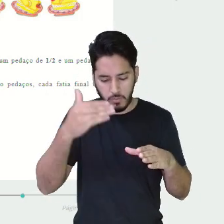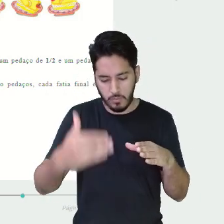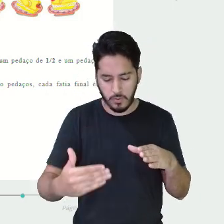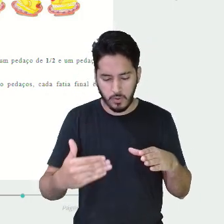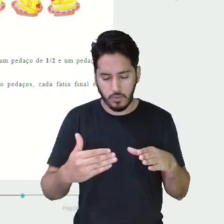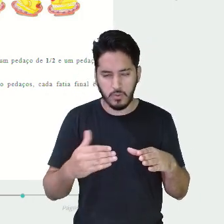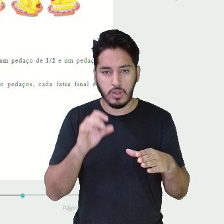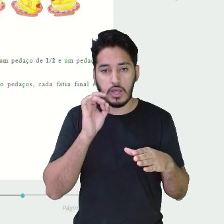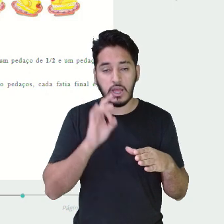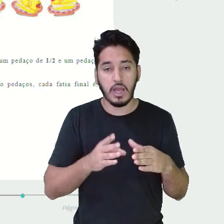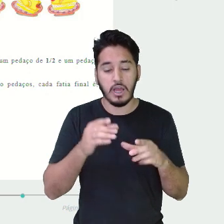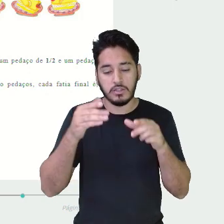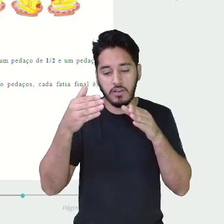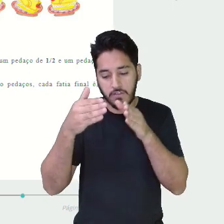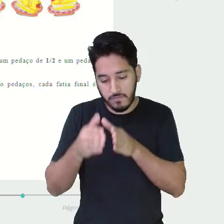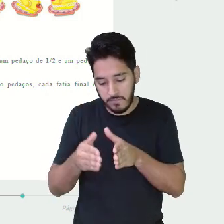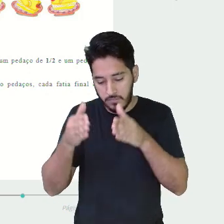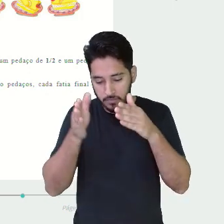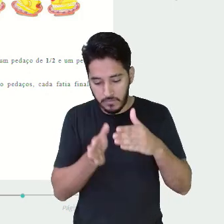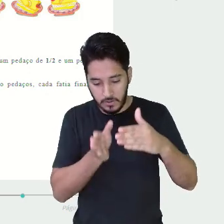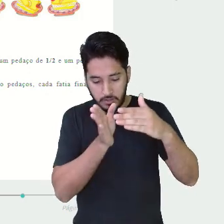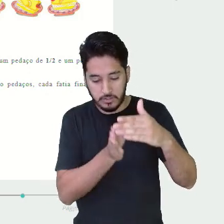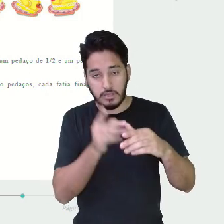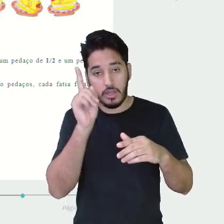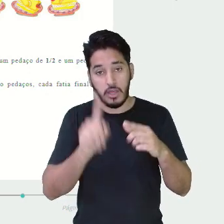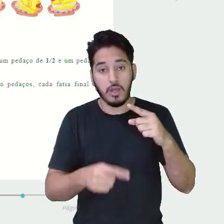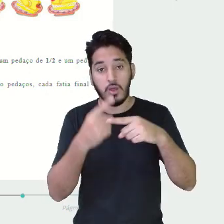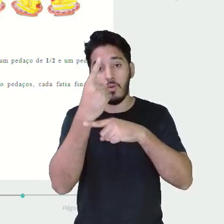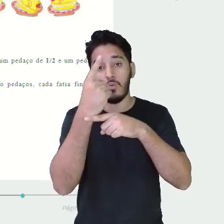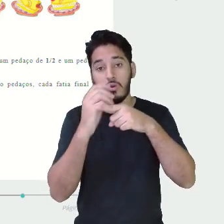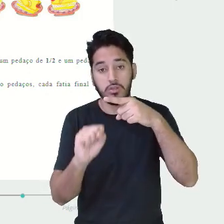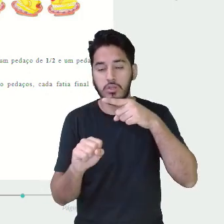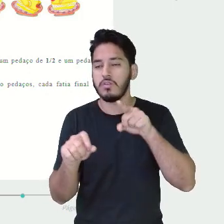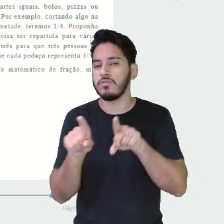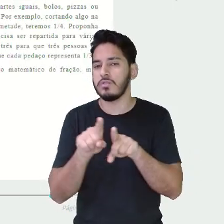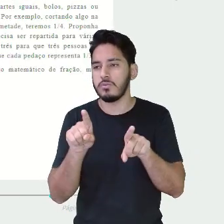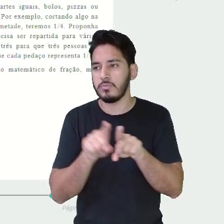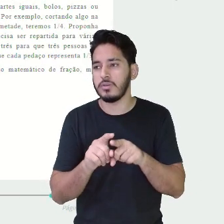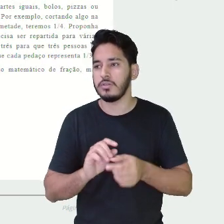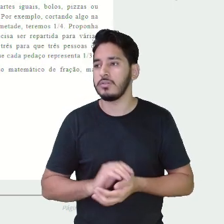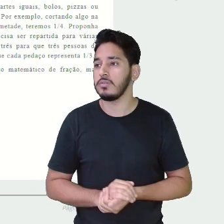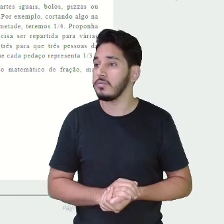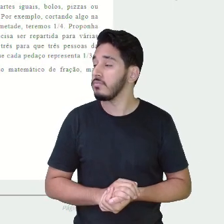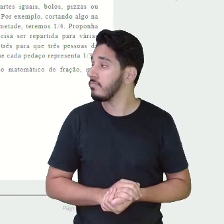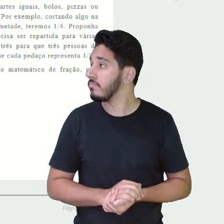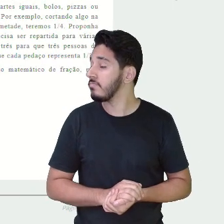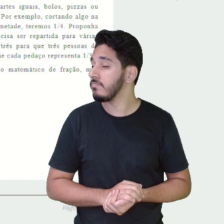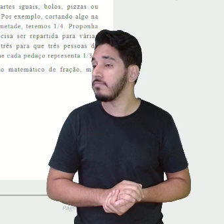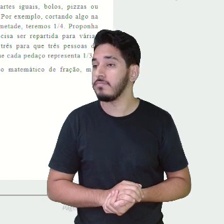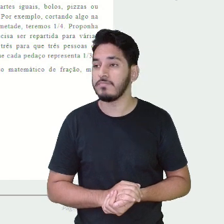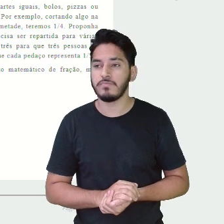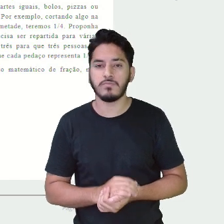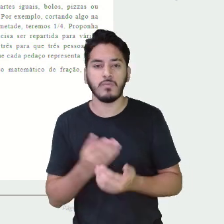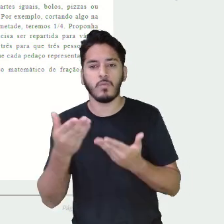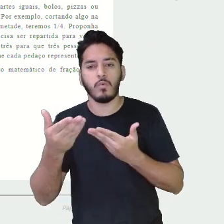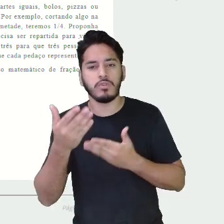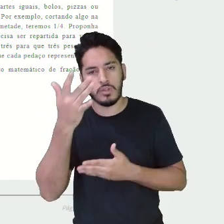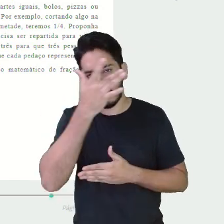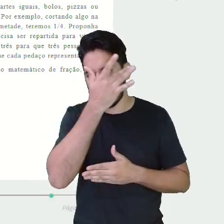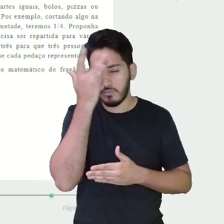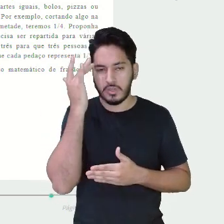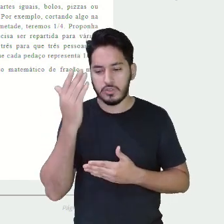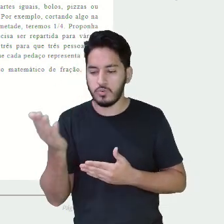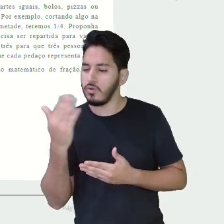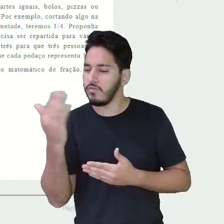pedaços, cada fatia final é também 1/8 do bolo. Convidamos algumas pessoas